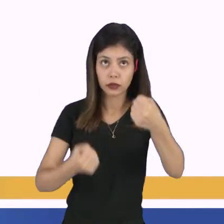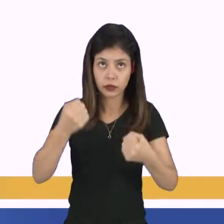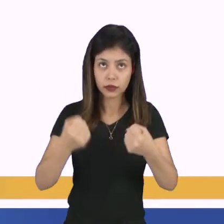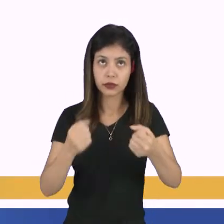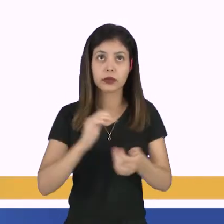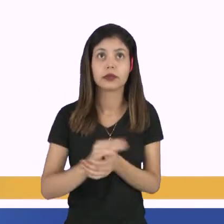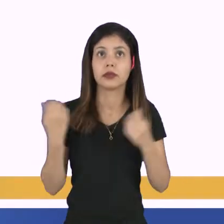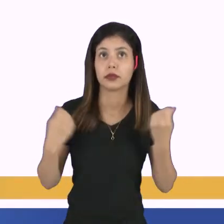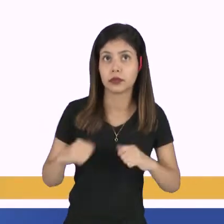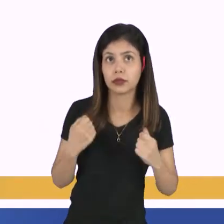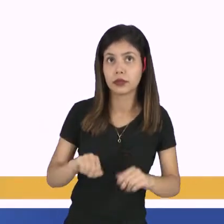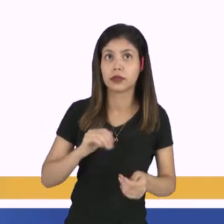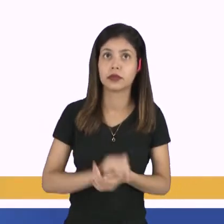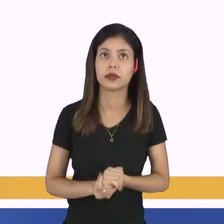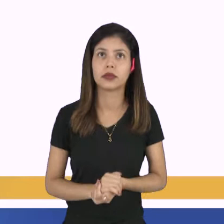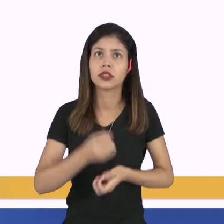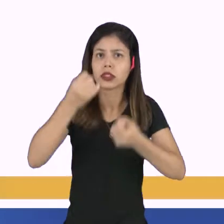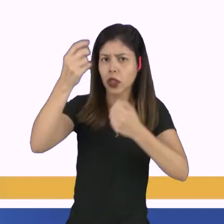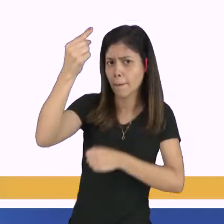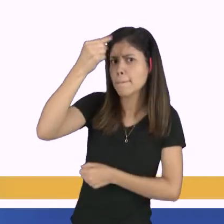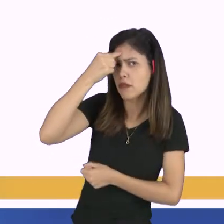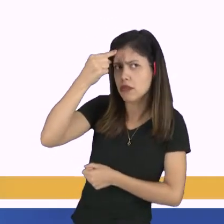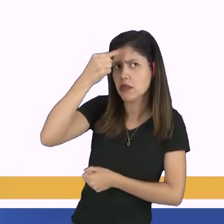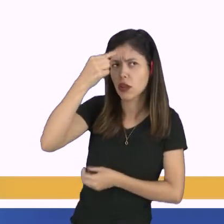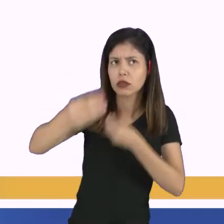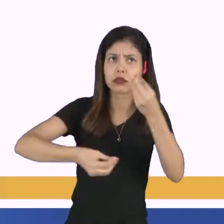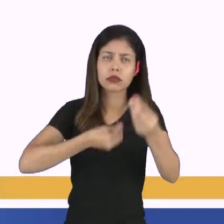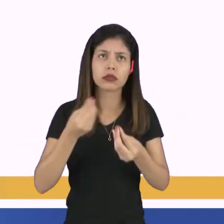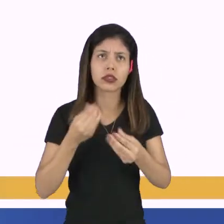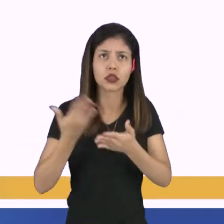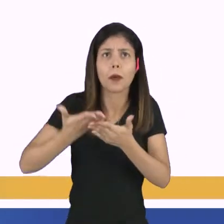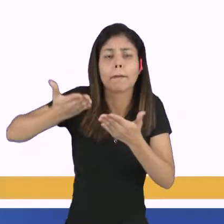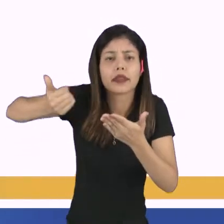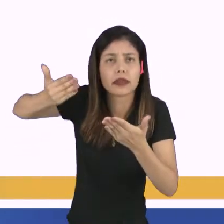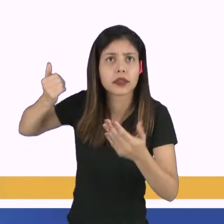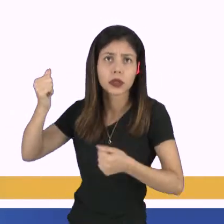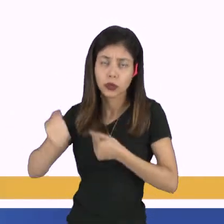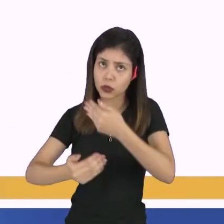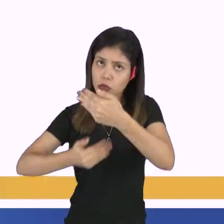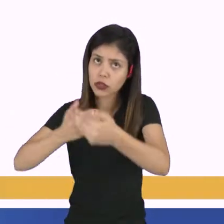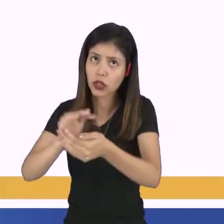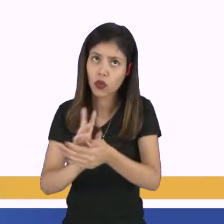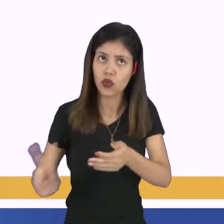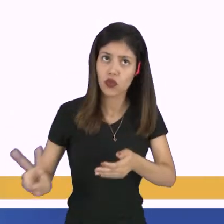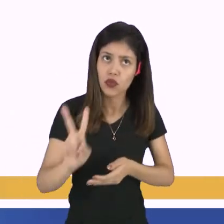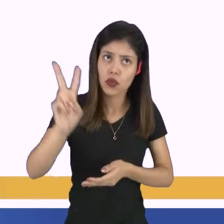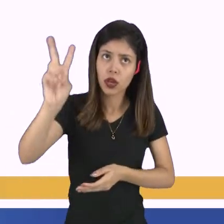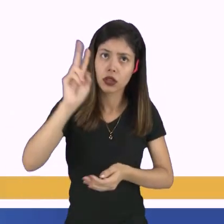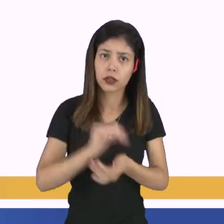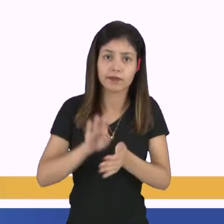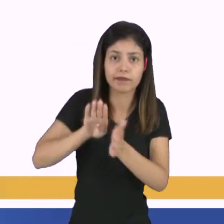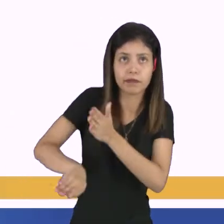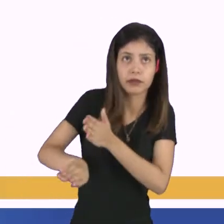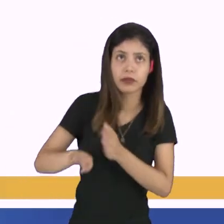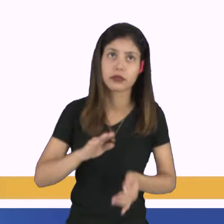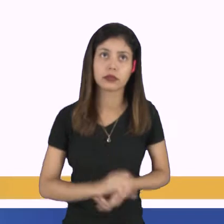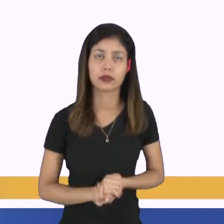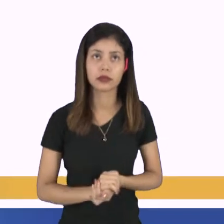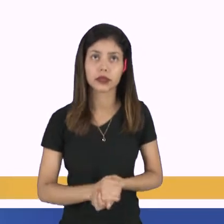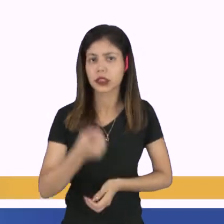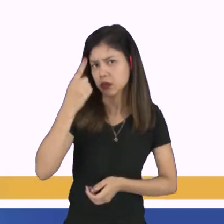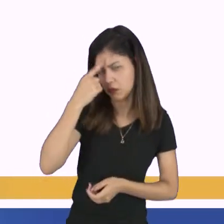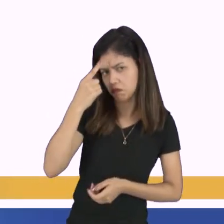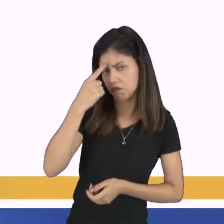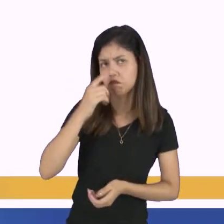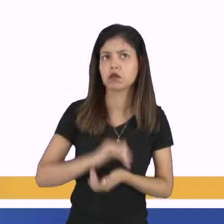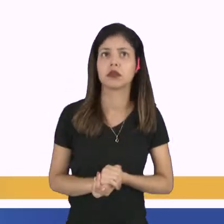de um carro, devemos sempre estar cientes de que, com o passar dos anos, o valor desse bem se desvaloriza. Suponha